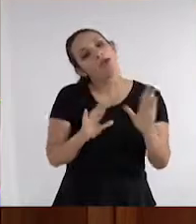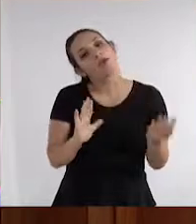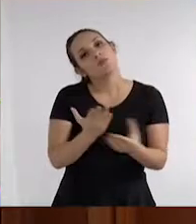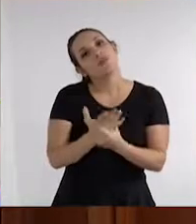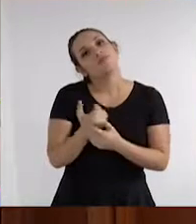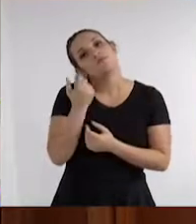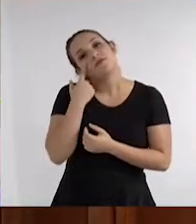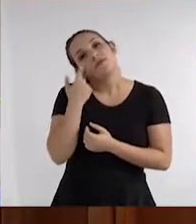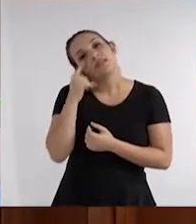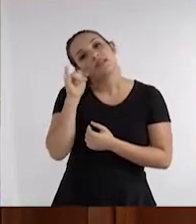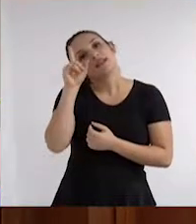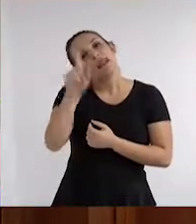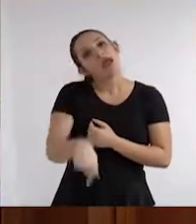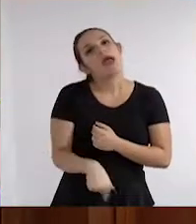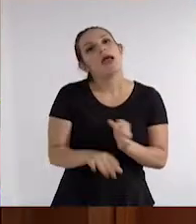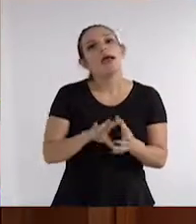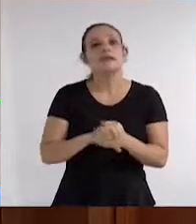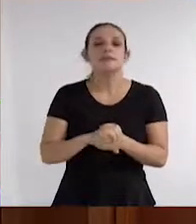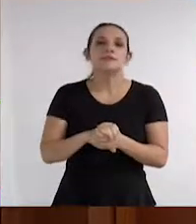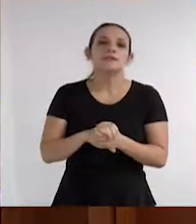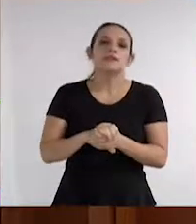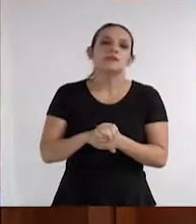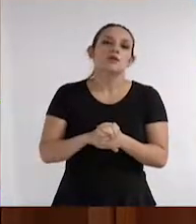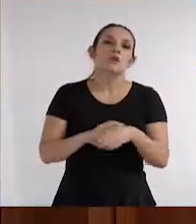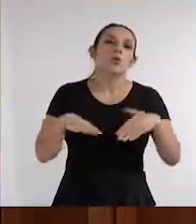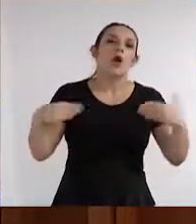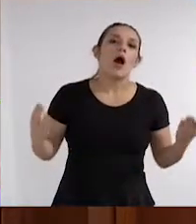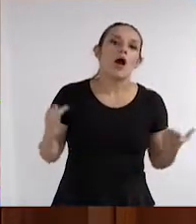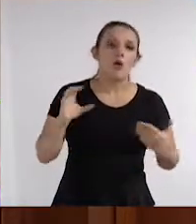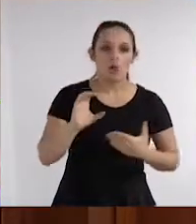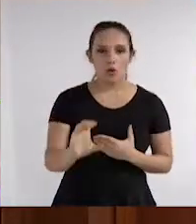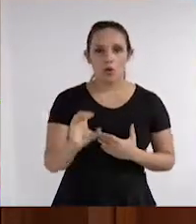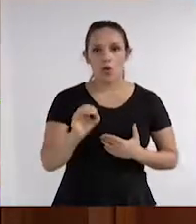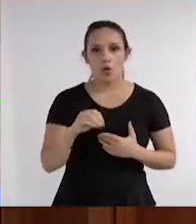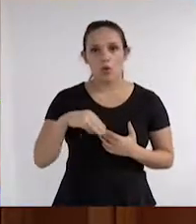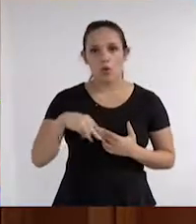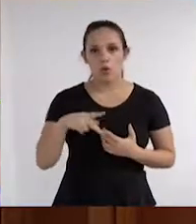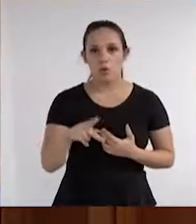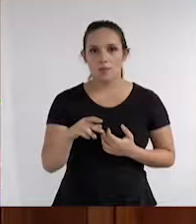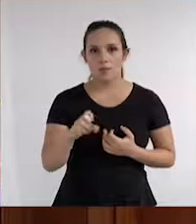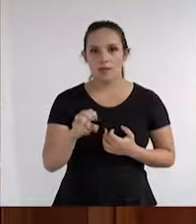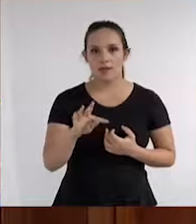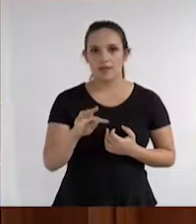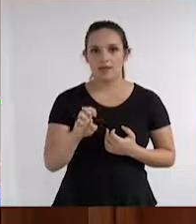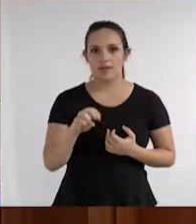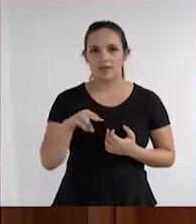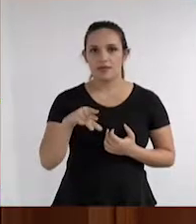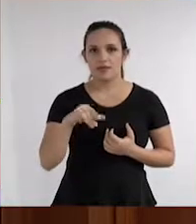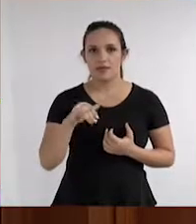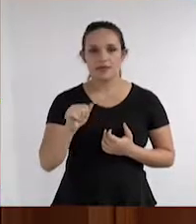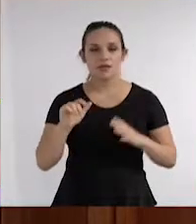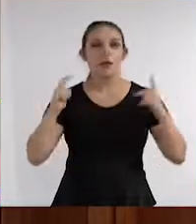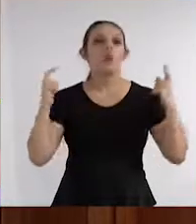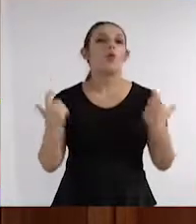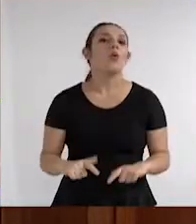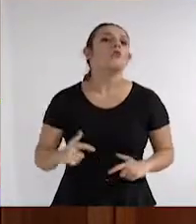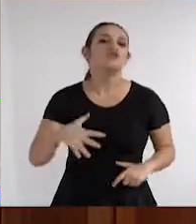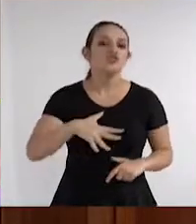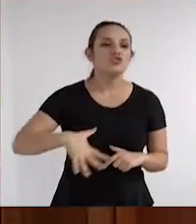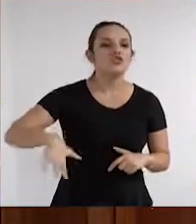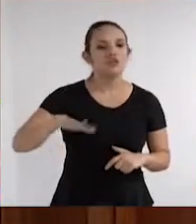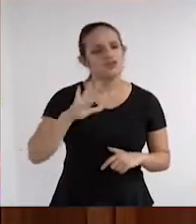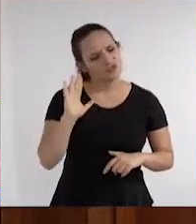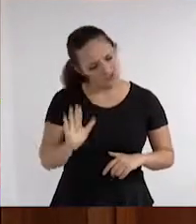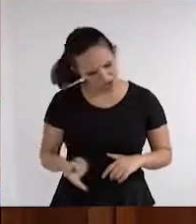competência do juiz, né, da região. Esse rito já foi bem colocado aqui na